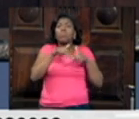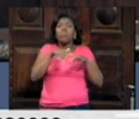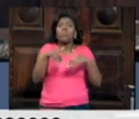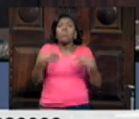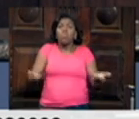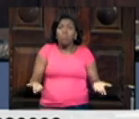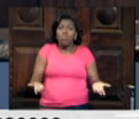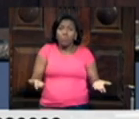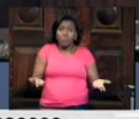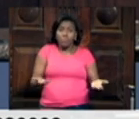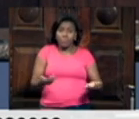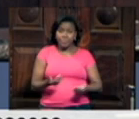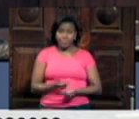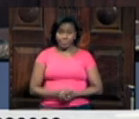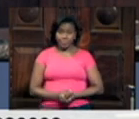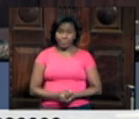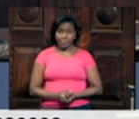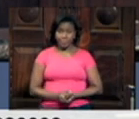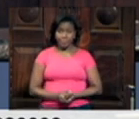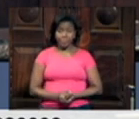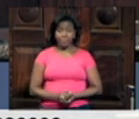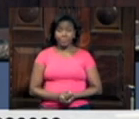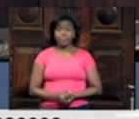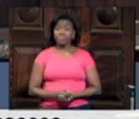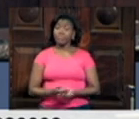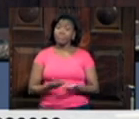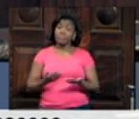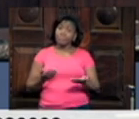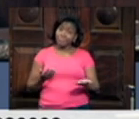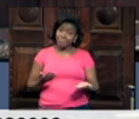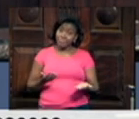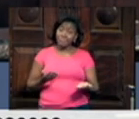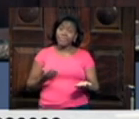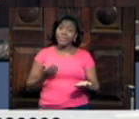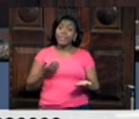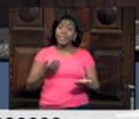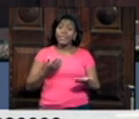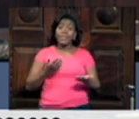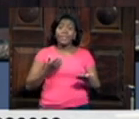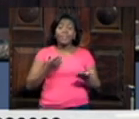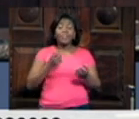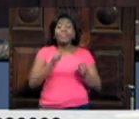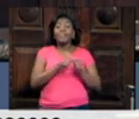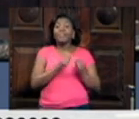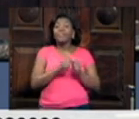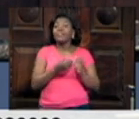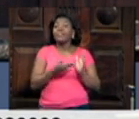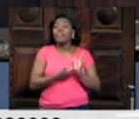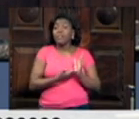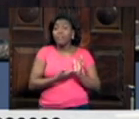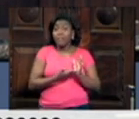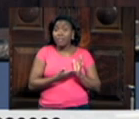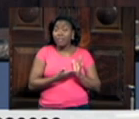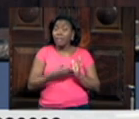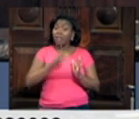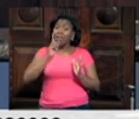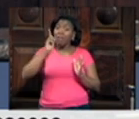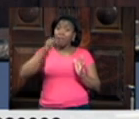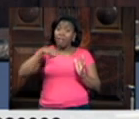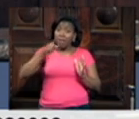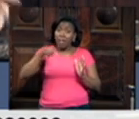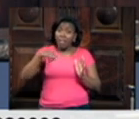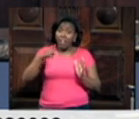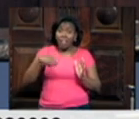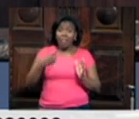essa nomenclatura? Quer dizer, no fundo, o que tem sido feito é exatamente,